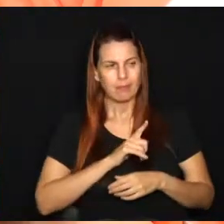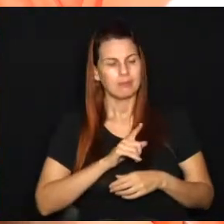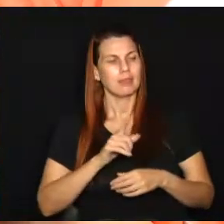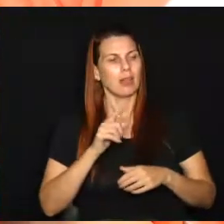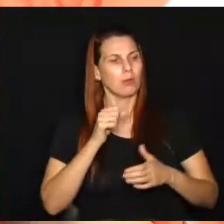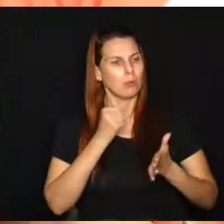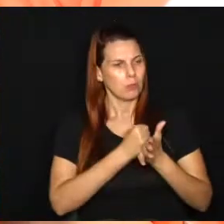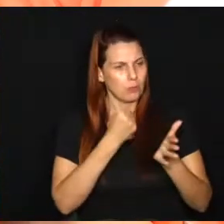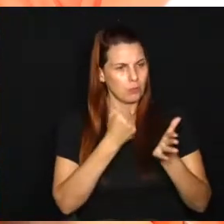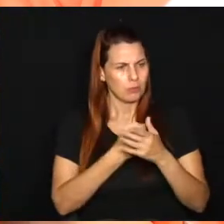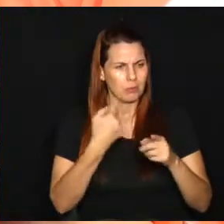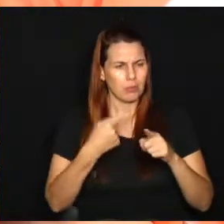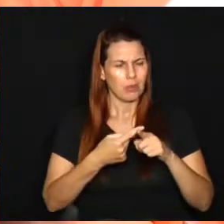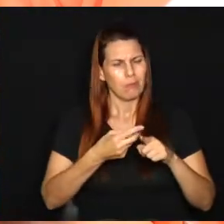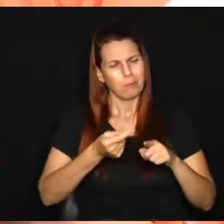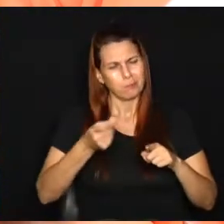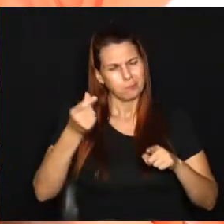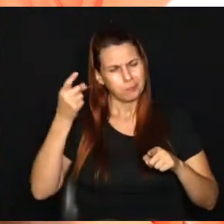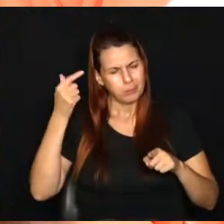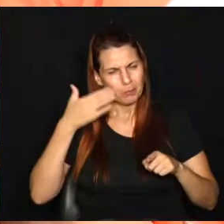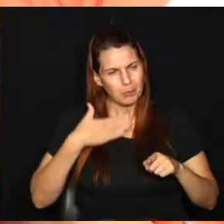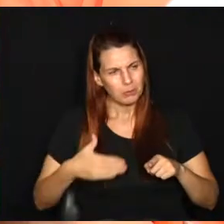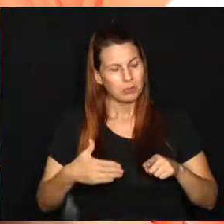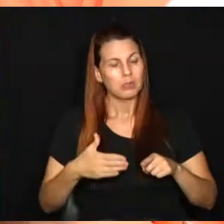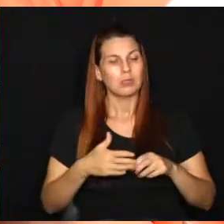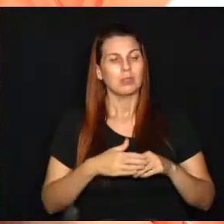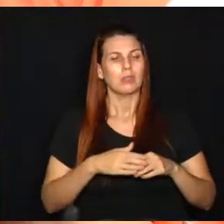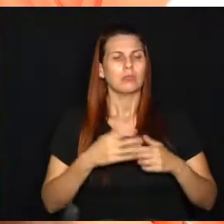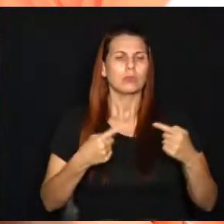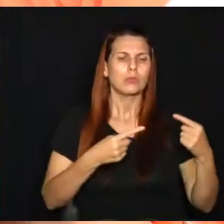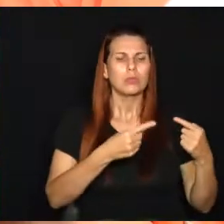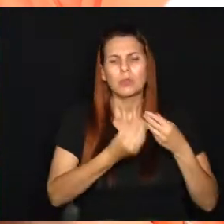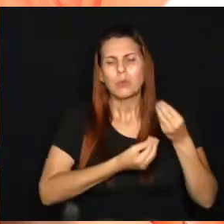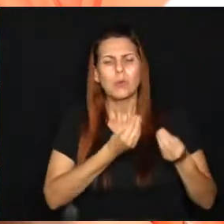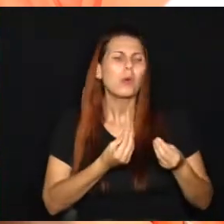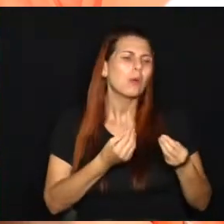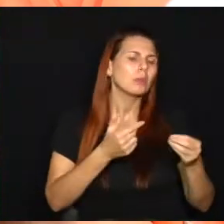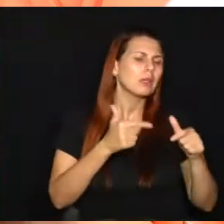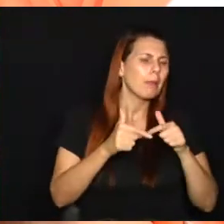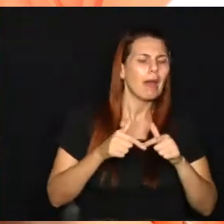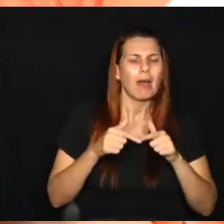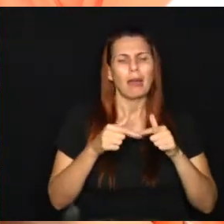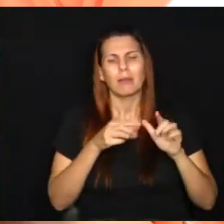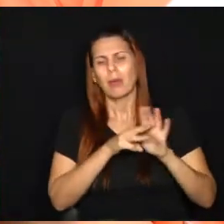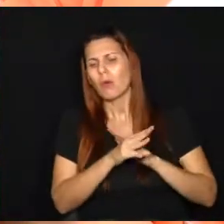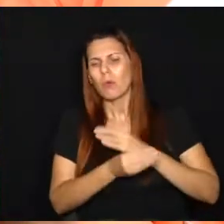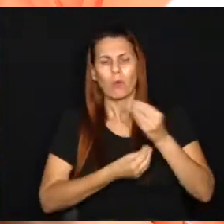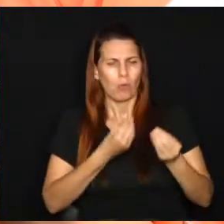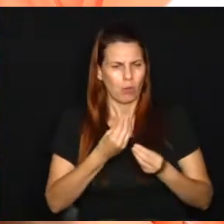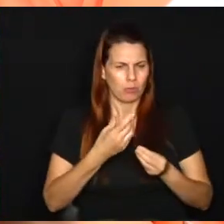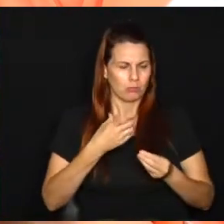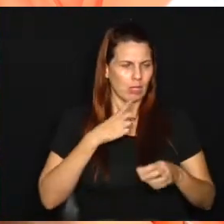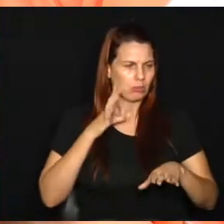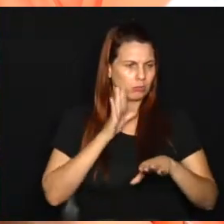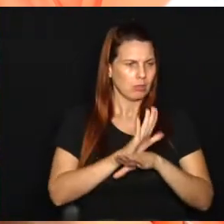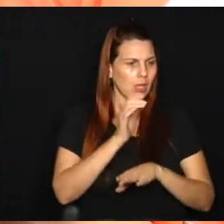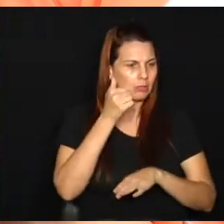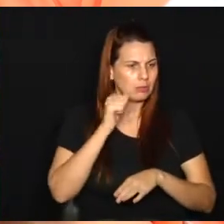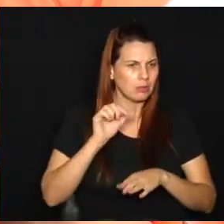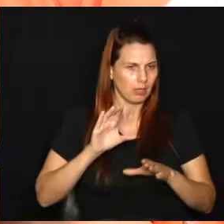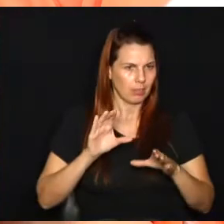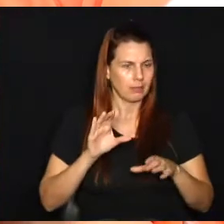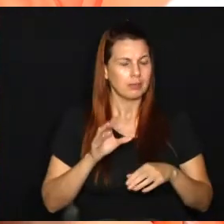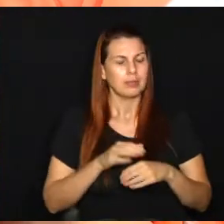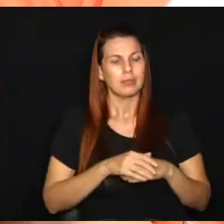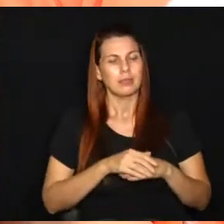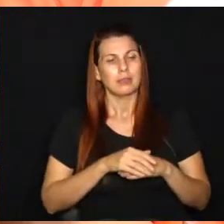Então, a gente também quer discutir como é que vai funcionar, qual a metodologia, como que isso contempla a realidade das mulheres. Então, essa também é uma